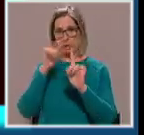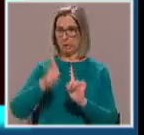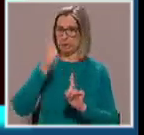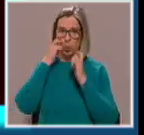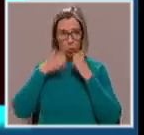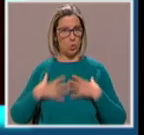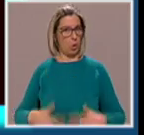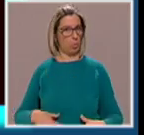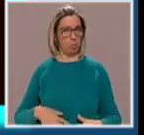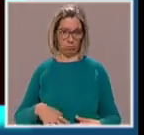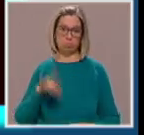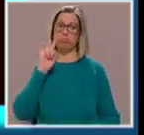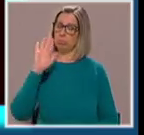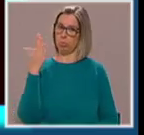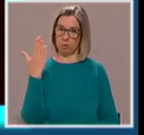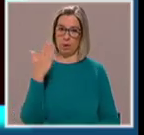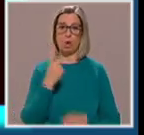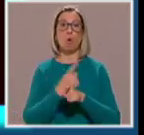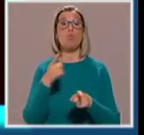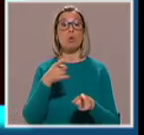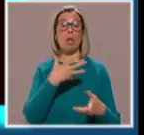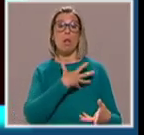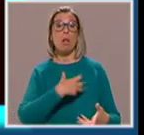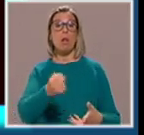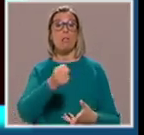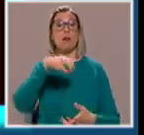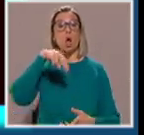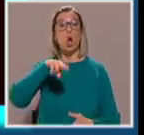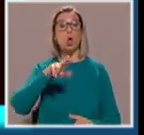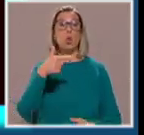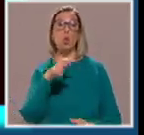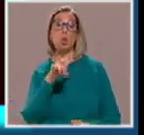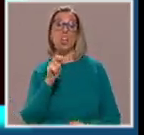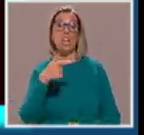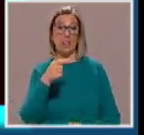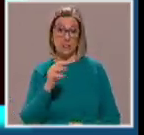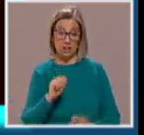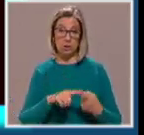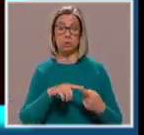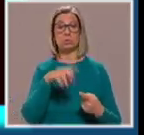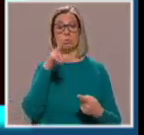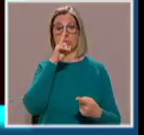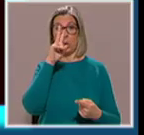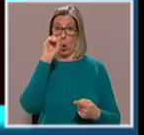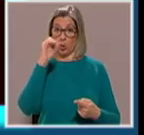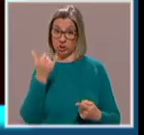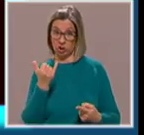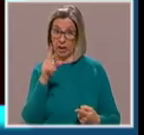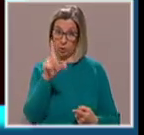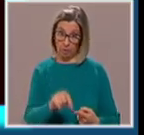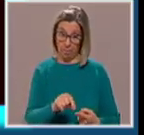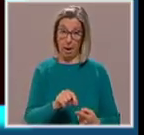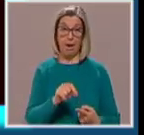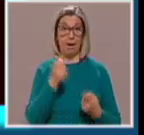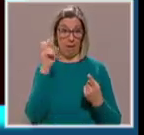humano, pois, além de transportar os nutrientes e o oxigênio, transporta também as